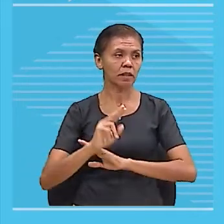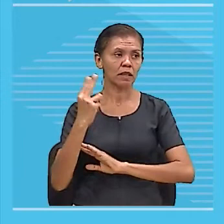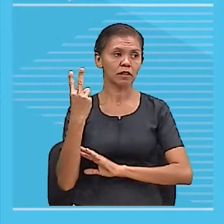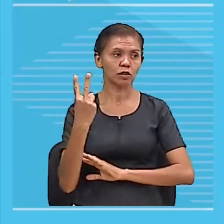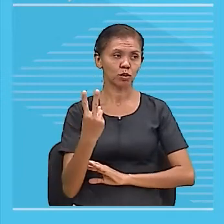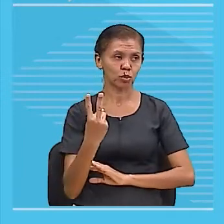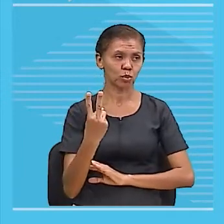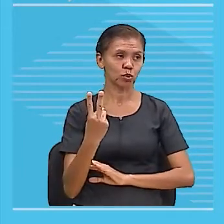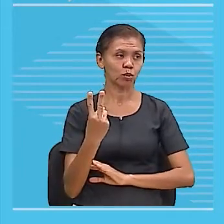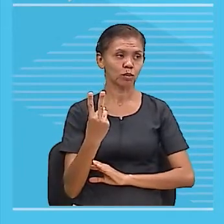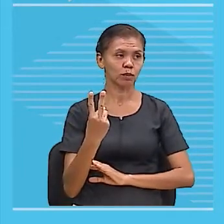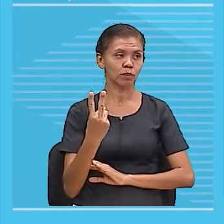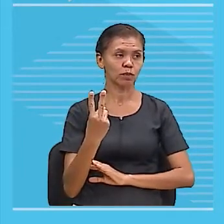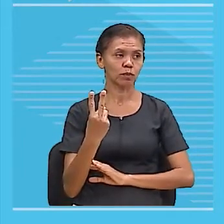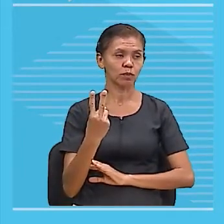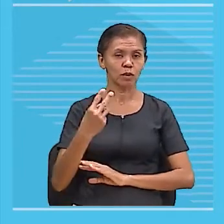2